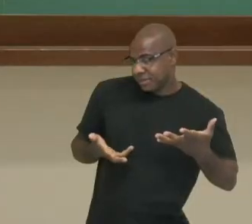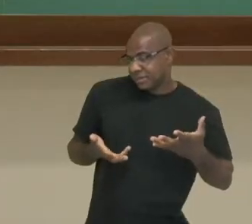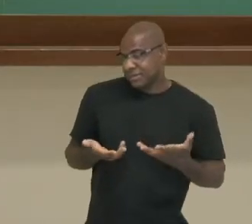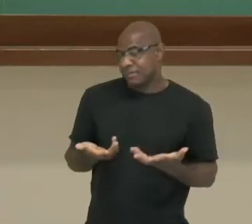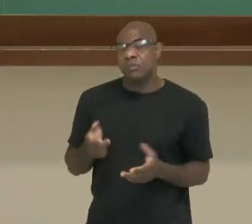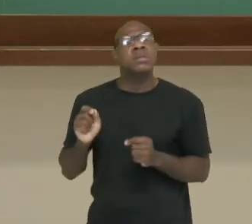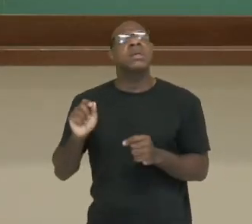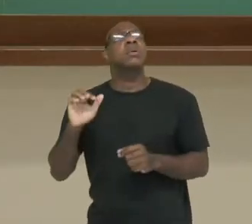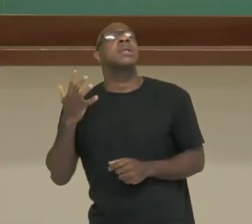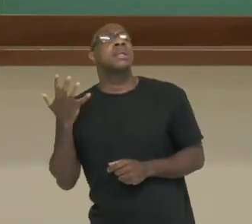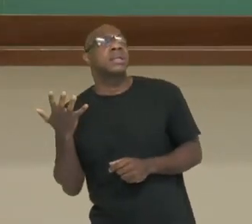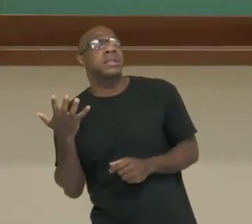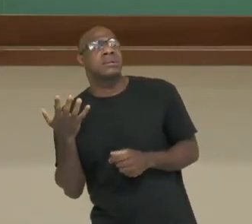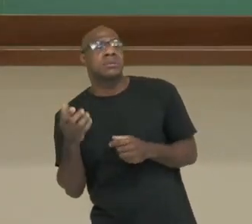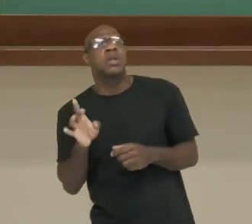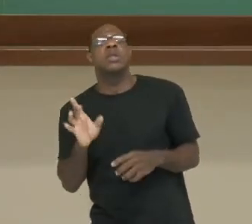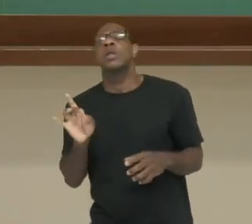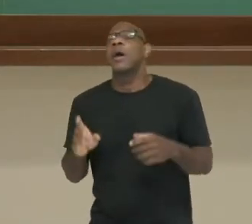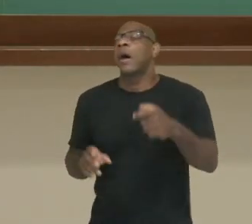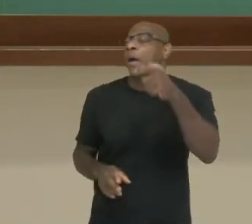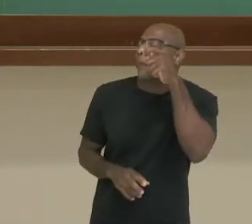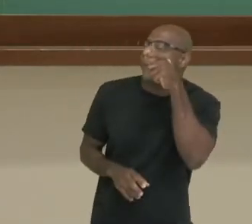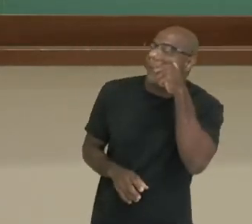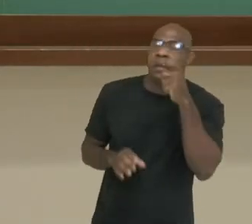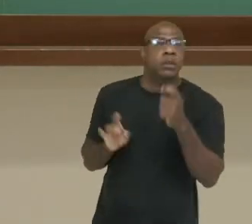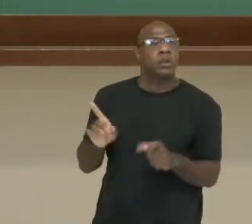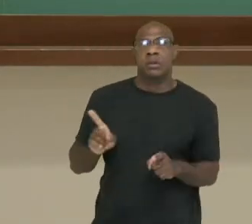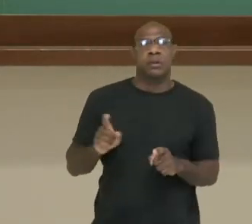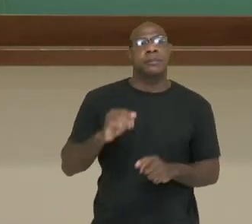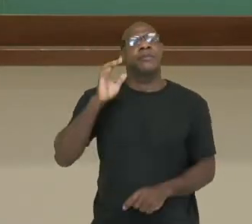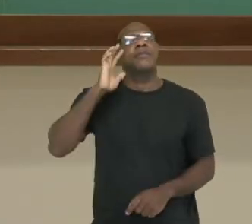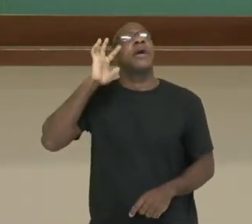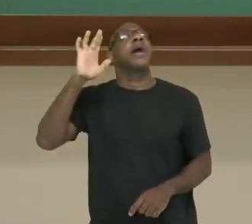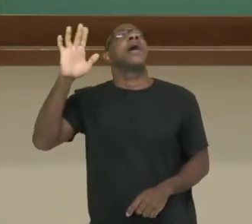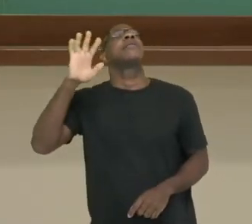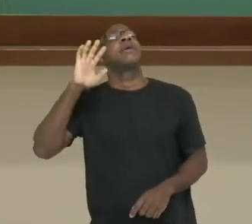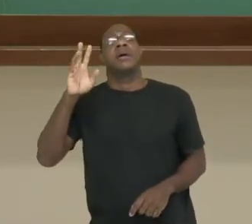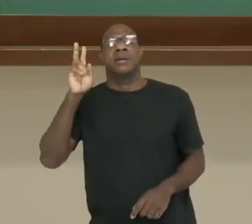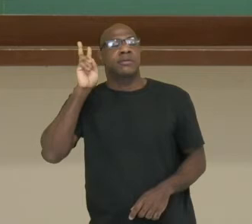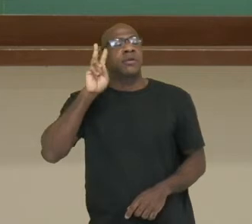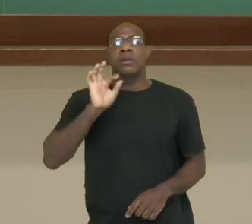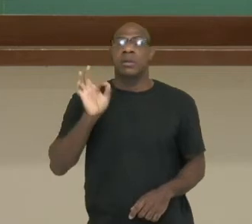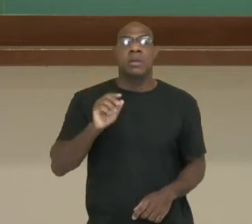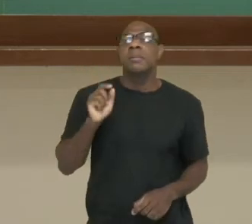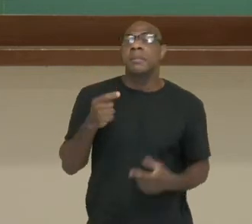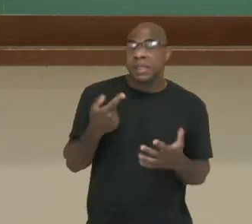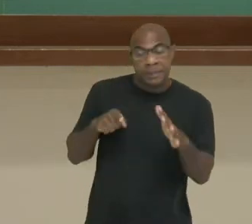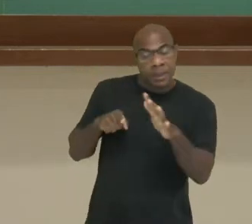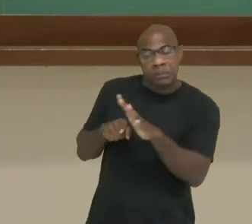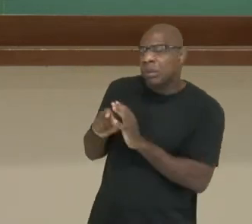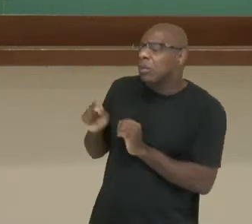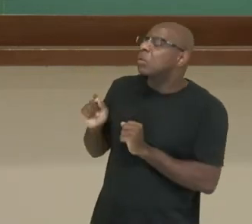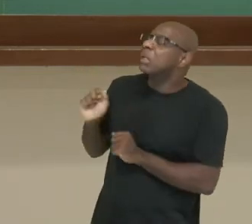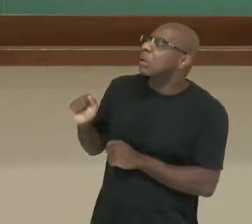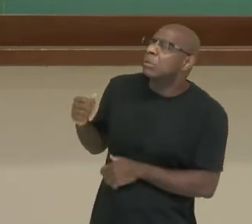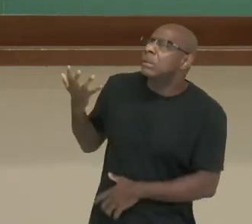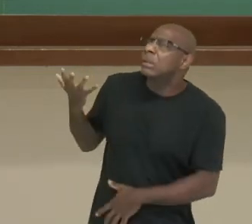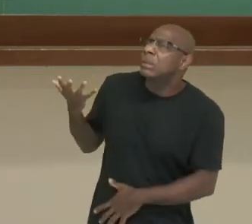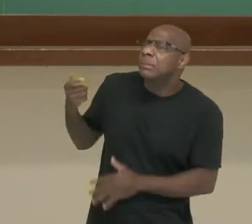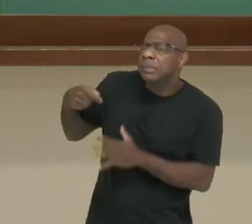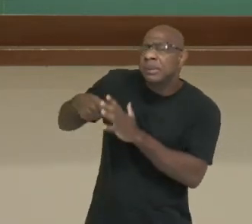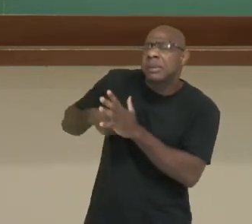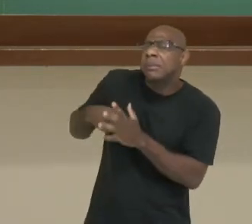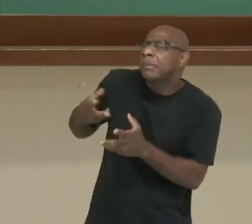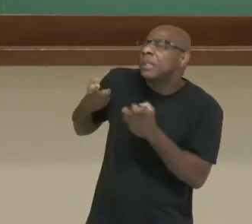Não simplesmente assistir o espetáculo e viajar pela história, mas o que está acontecendo também ser